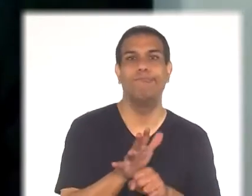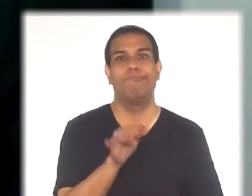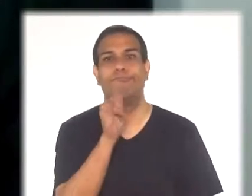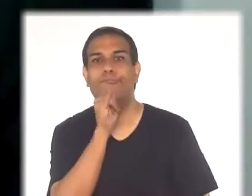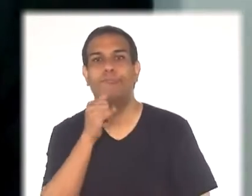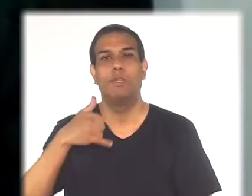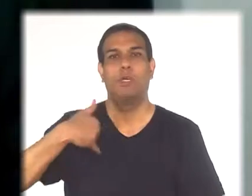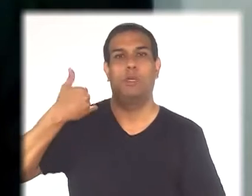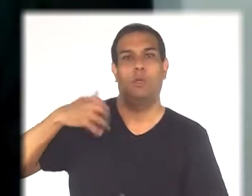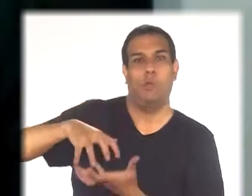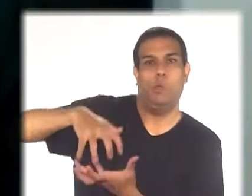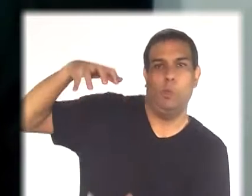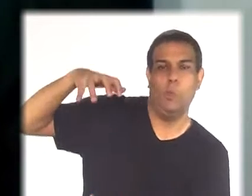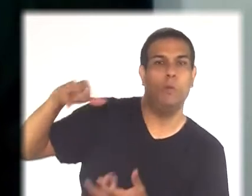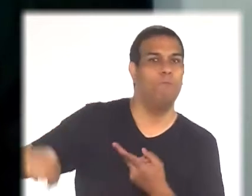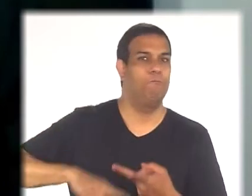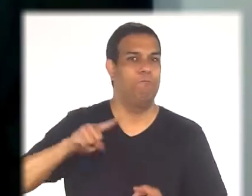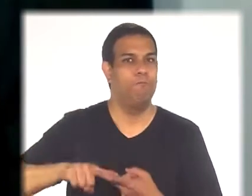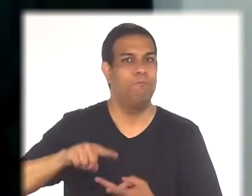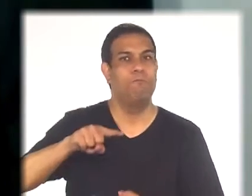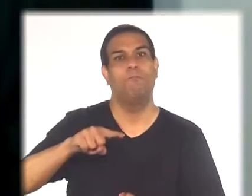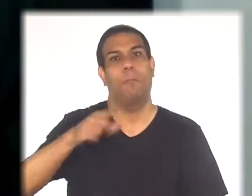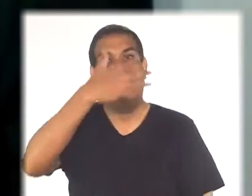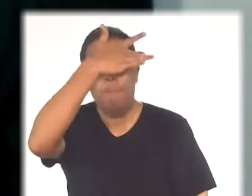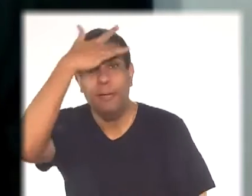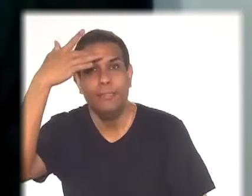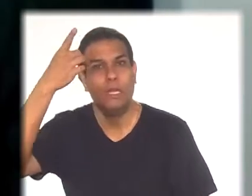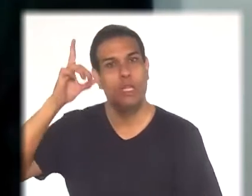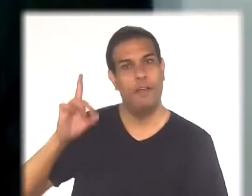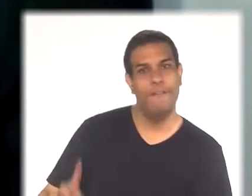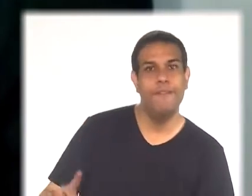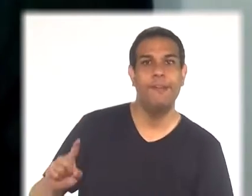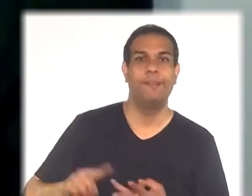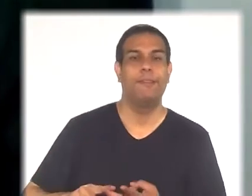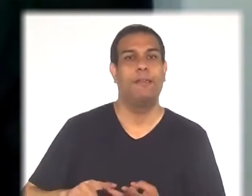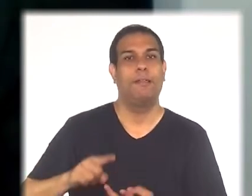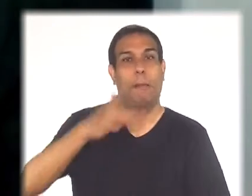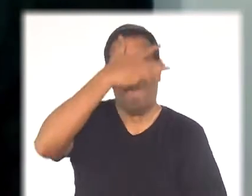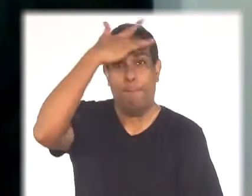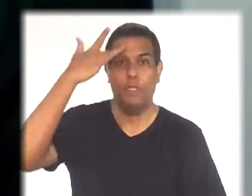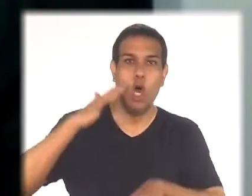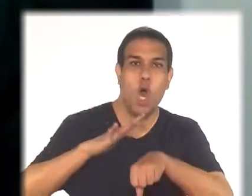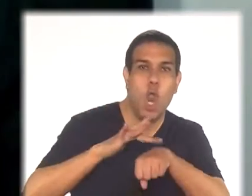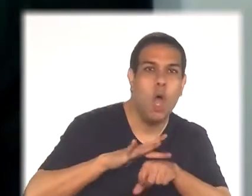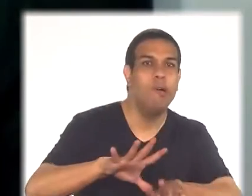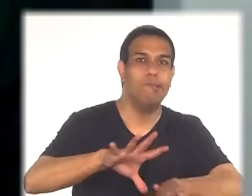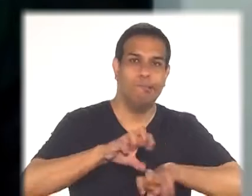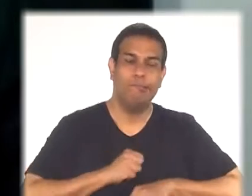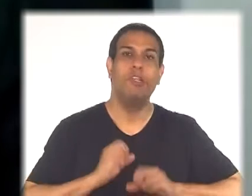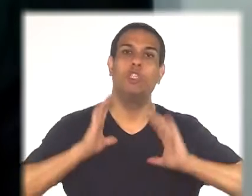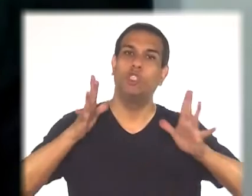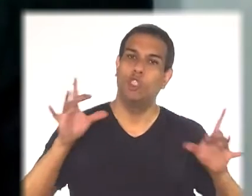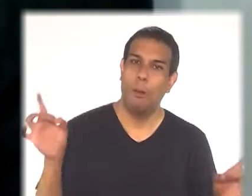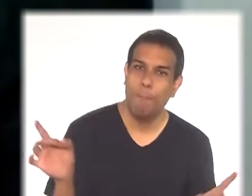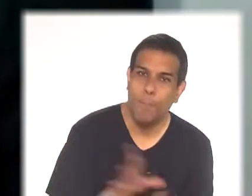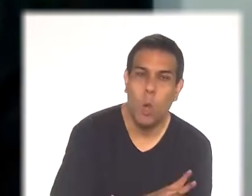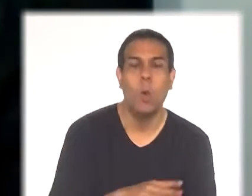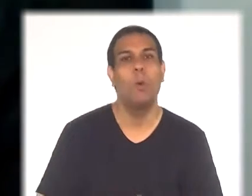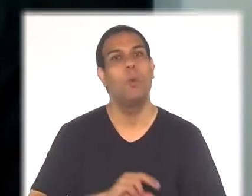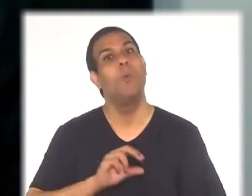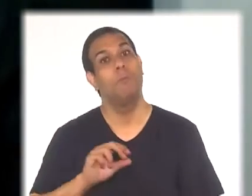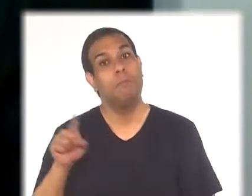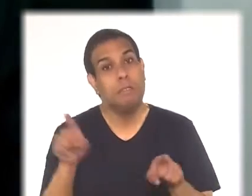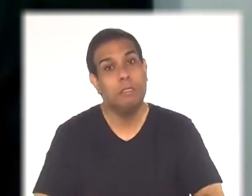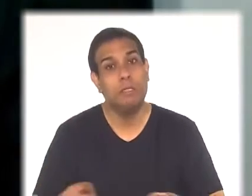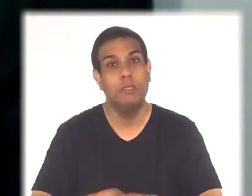graves, por exemplo, os idosos, por exemplo, as pessoas que têm comorbidades cientificamente associadas com a gravidade da